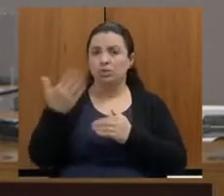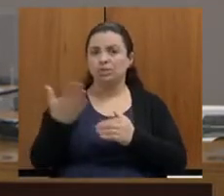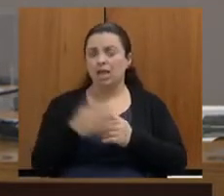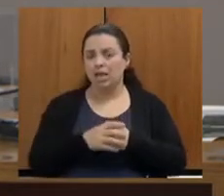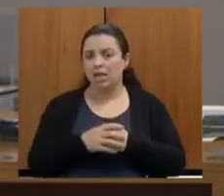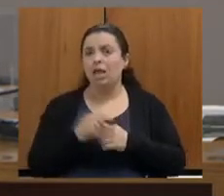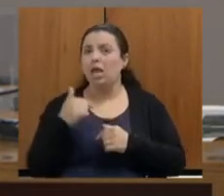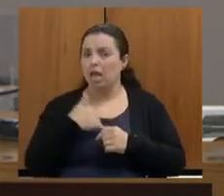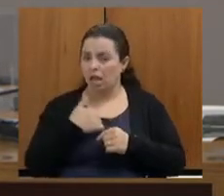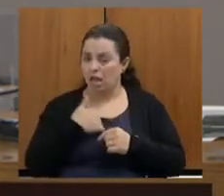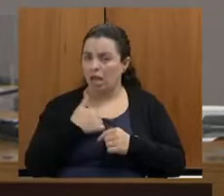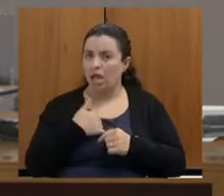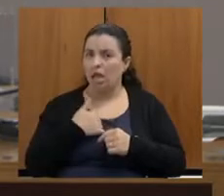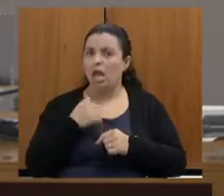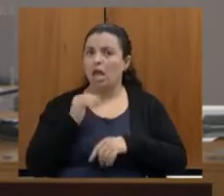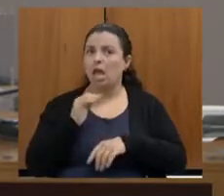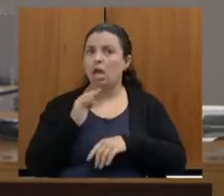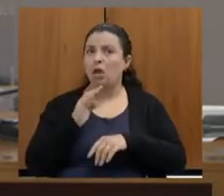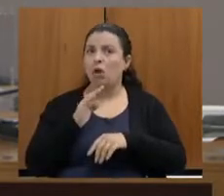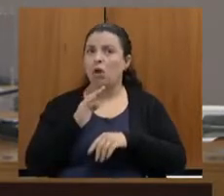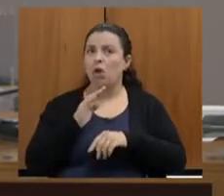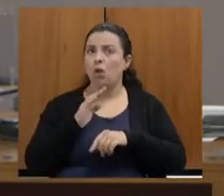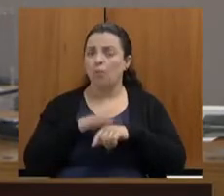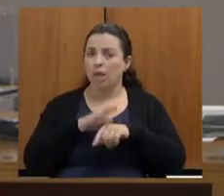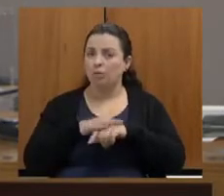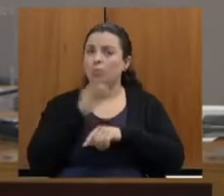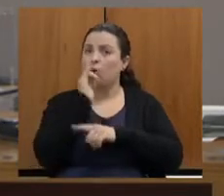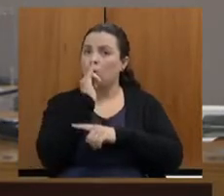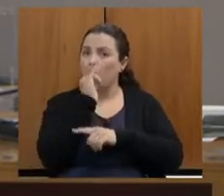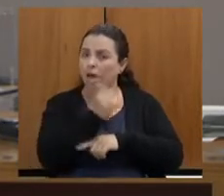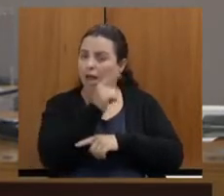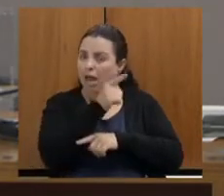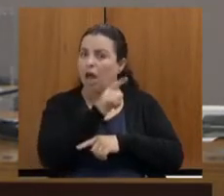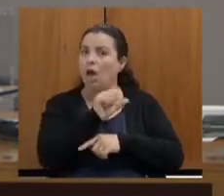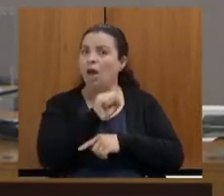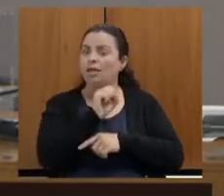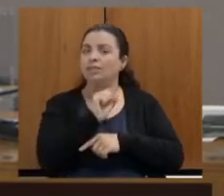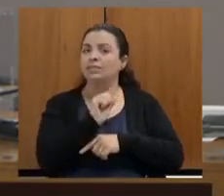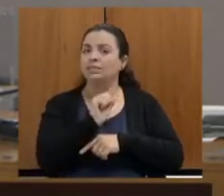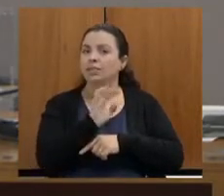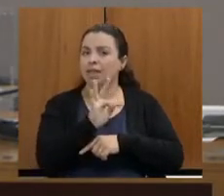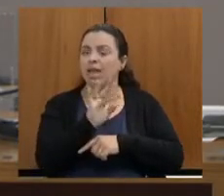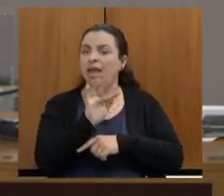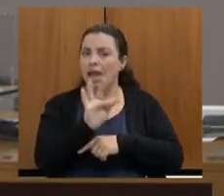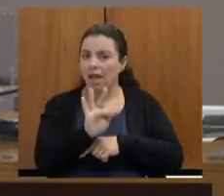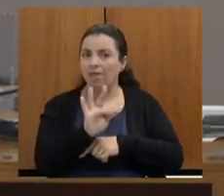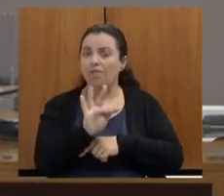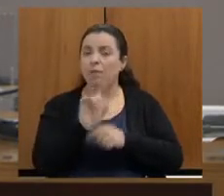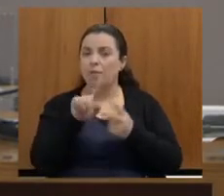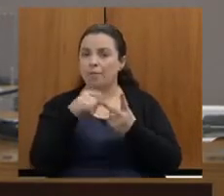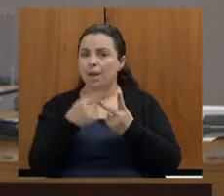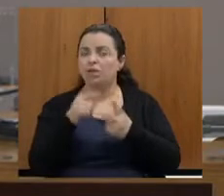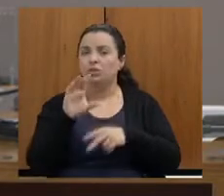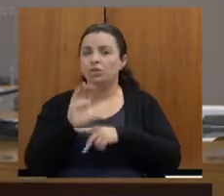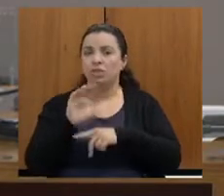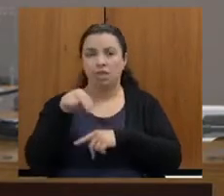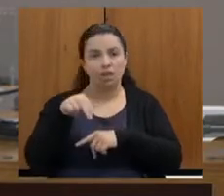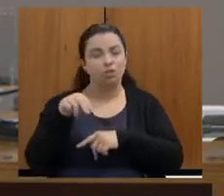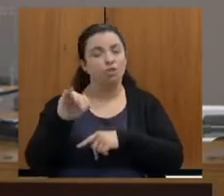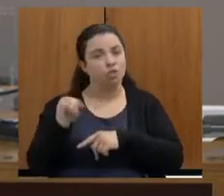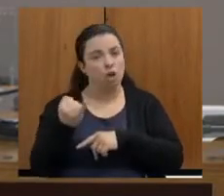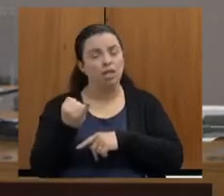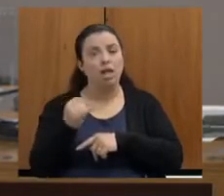fiz saber ao Supremo Tribunal Federal e eu aconselho na justiça que nós não admitimos